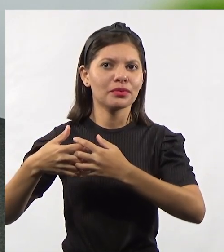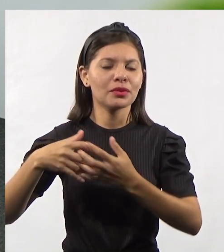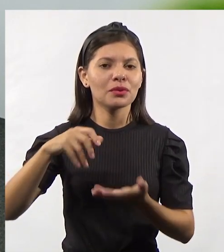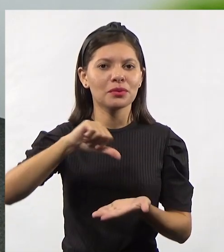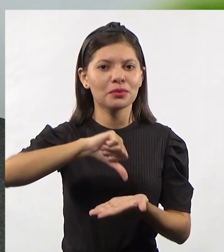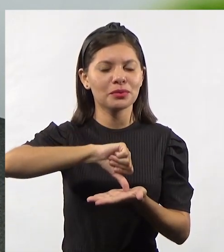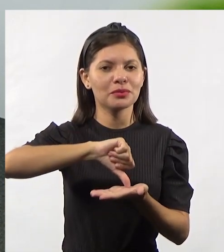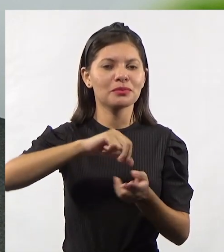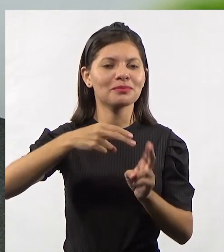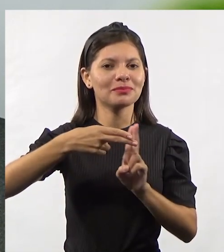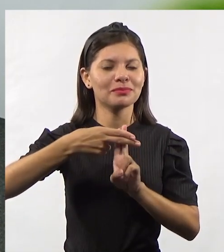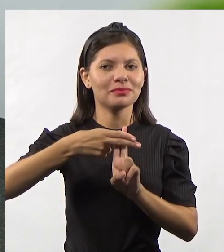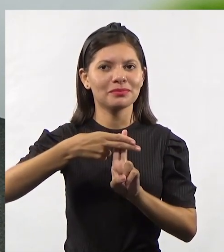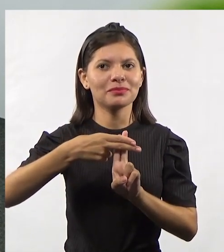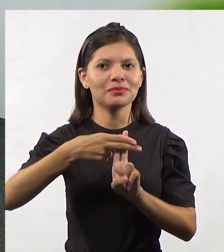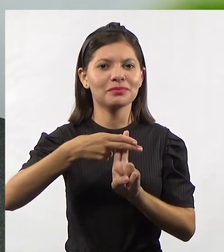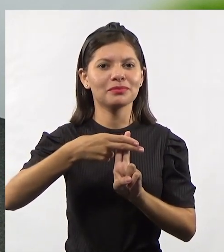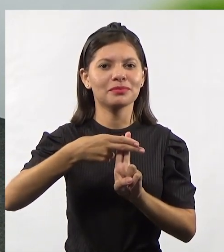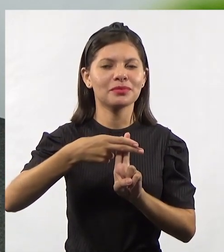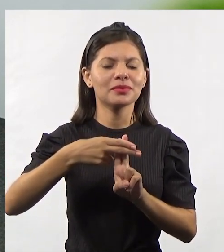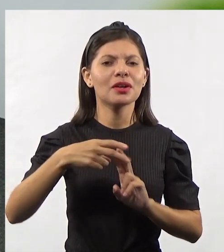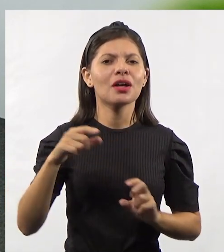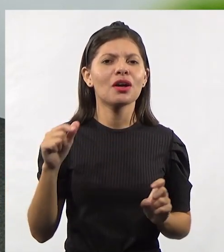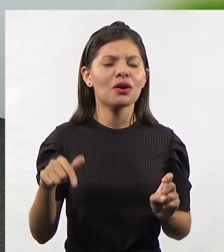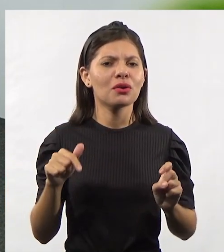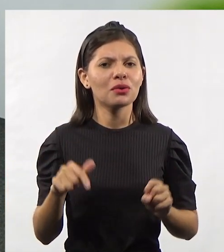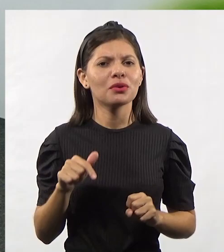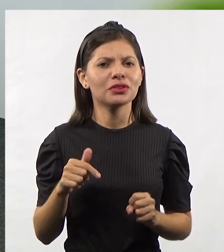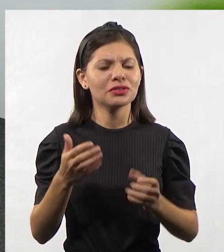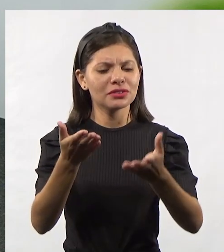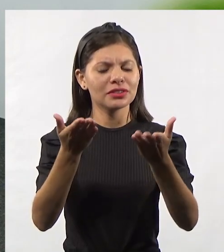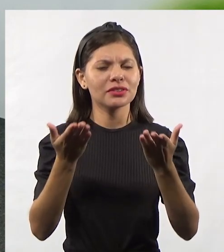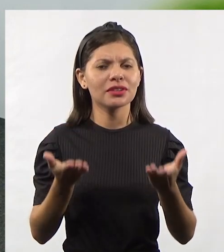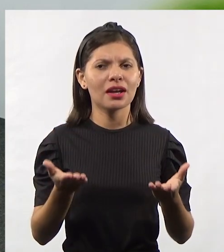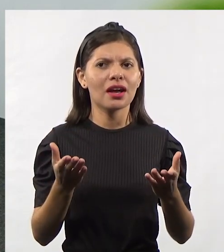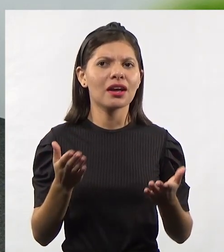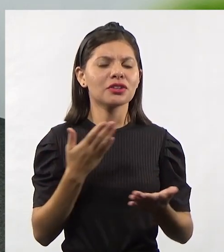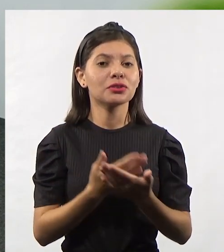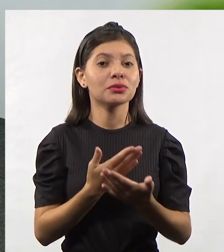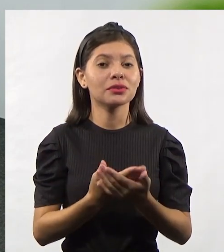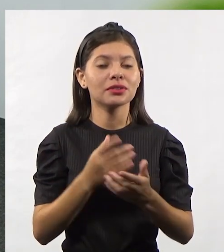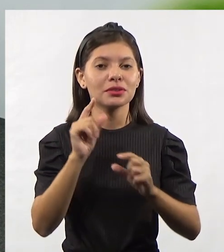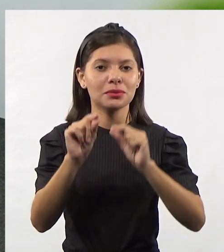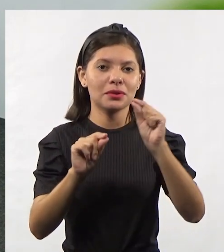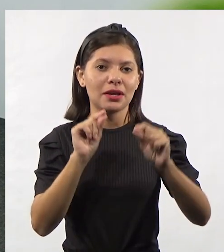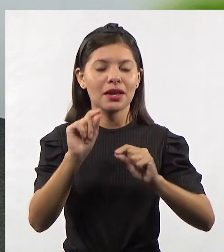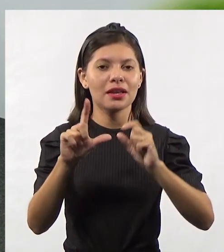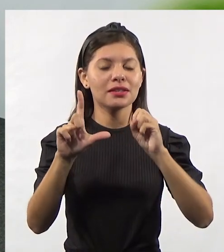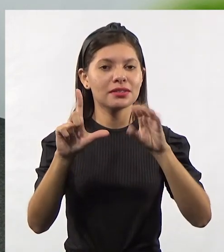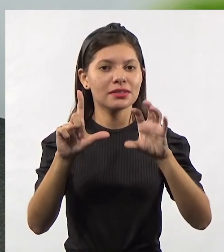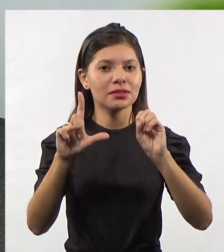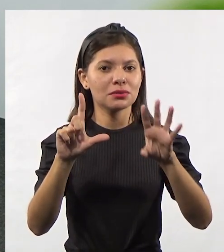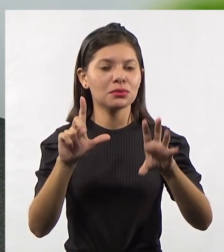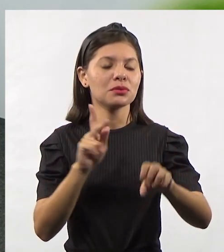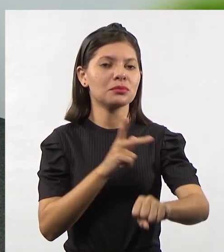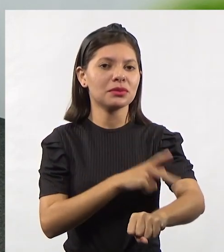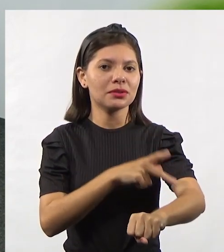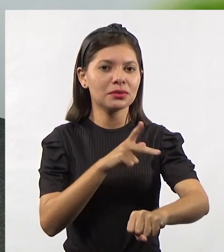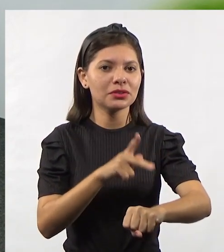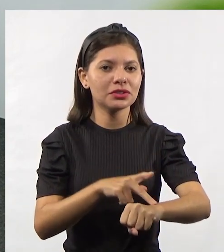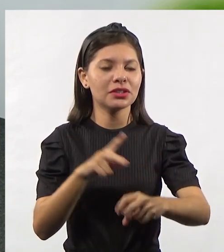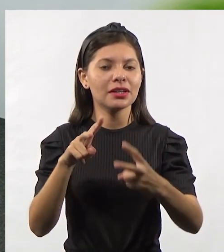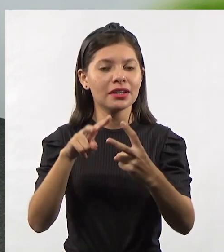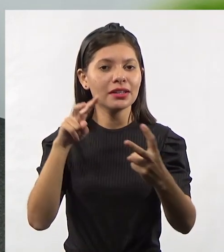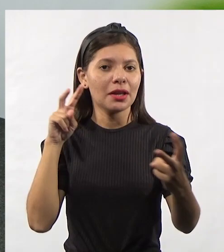de Rondônia o ifro campus Porto Velho zona norte você está na licenciatura em pedagogia EAD